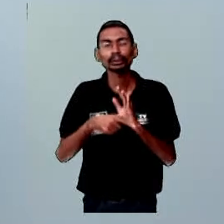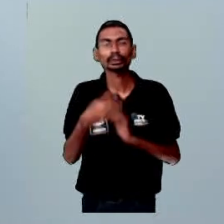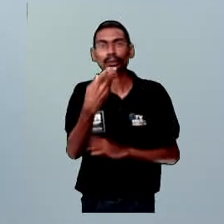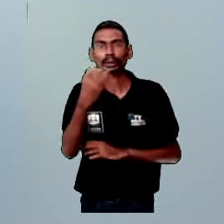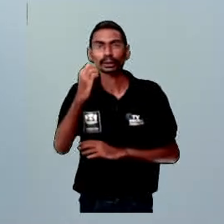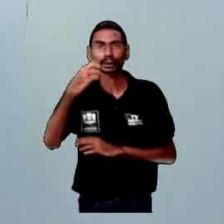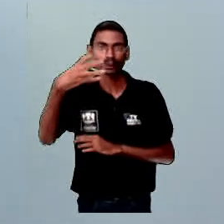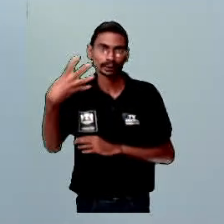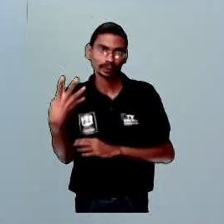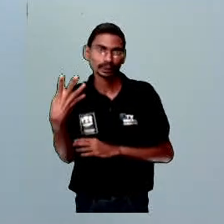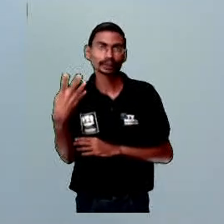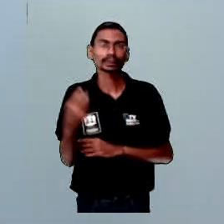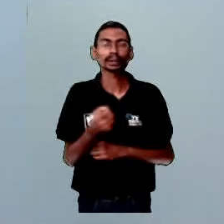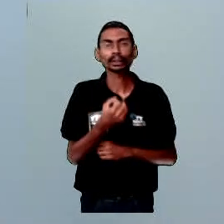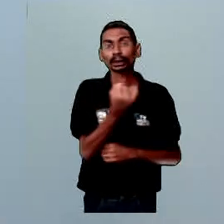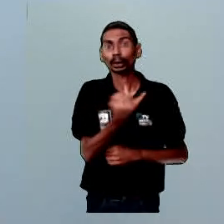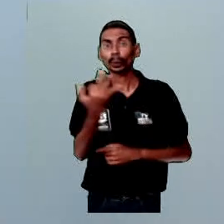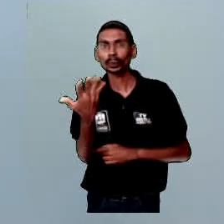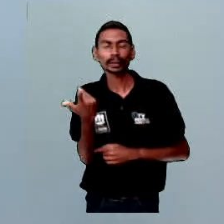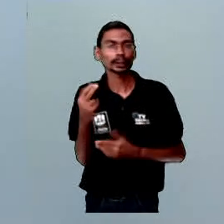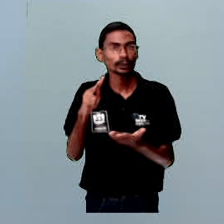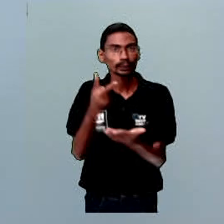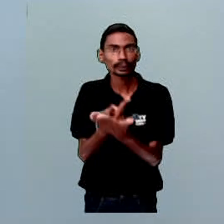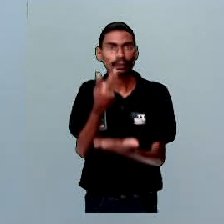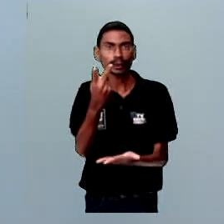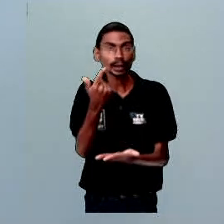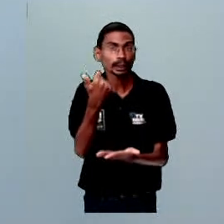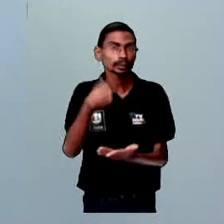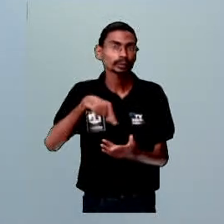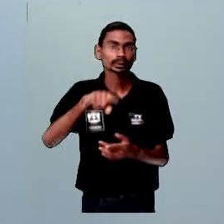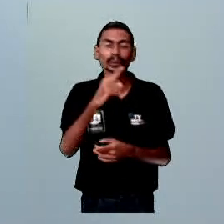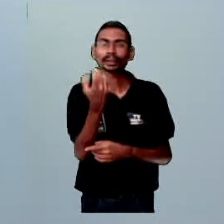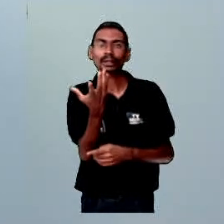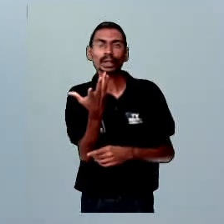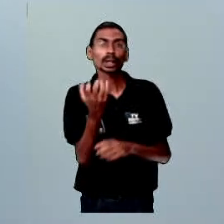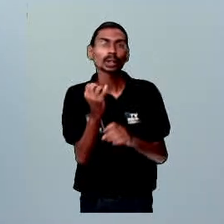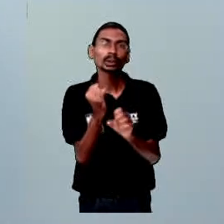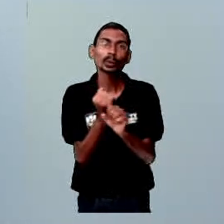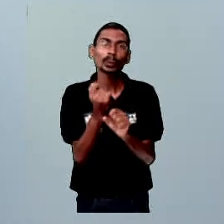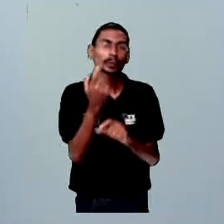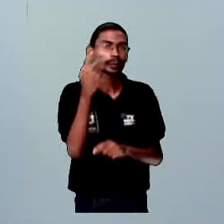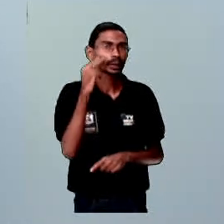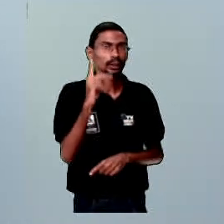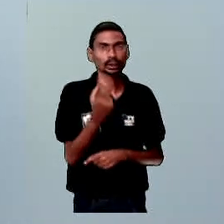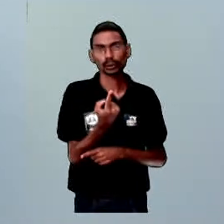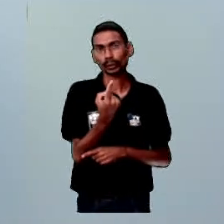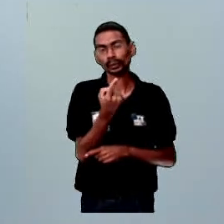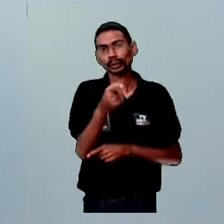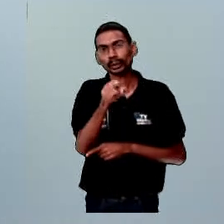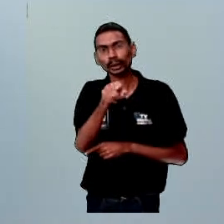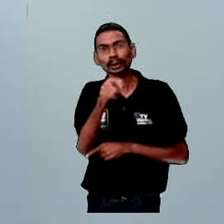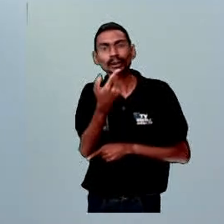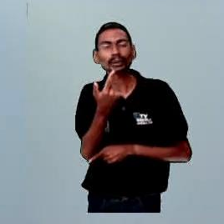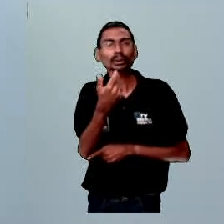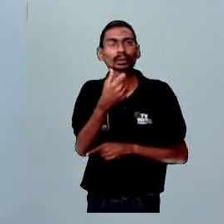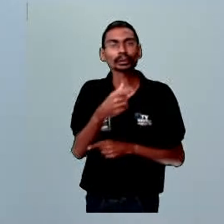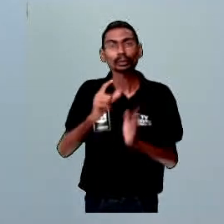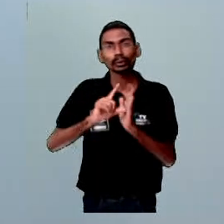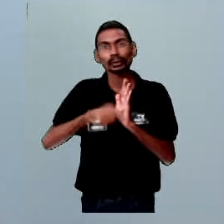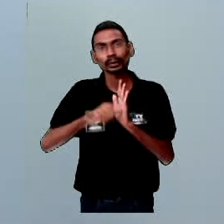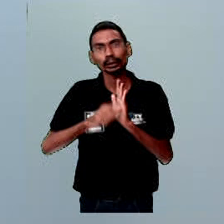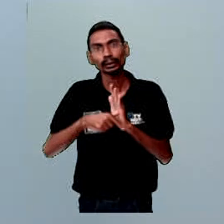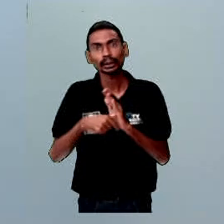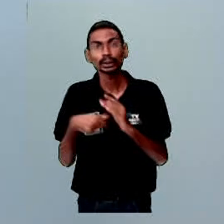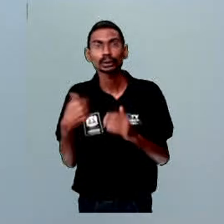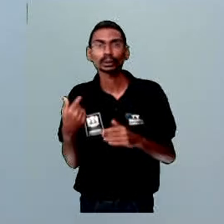contagem acontecendo. Para eu calcular o sucessor, basta que eu adicione uma unidade, a gente vai ter o próximo